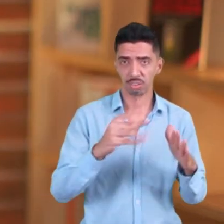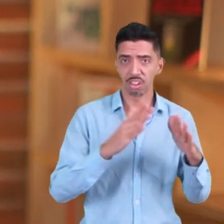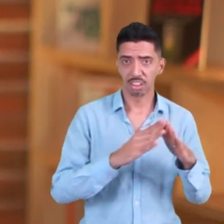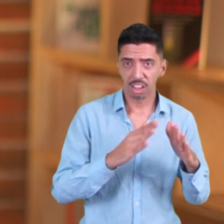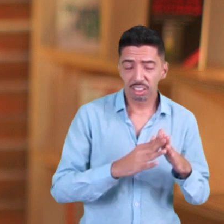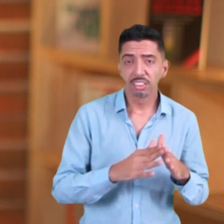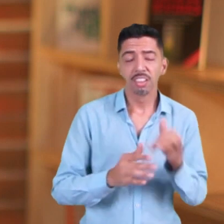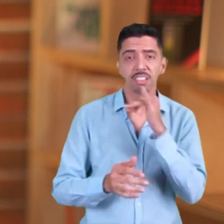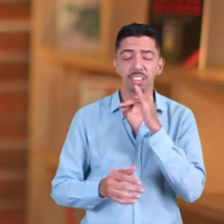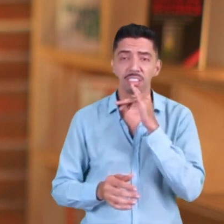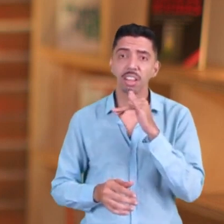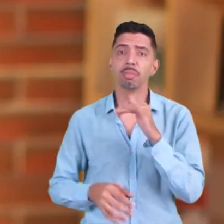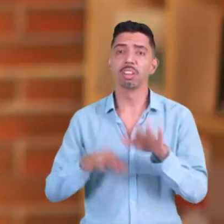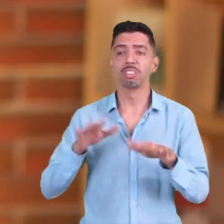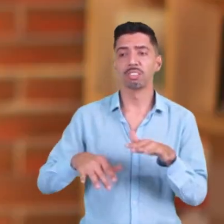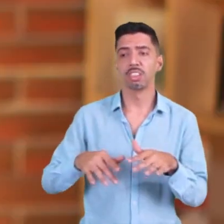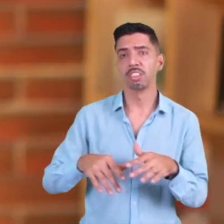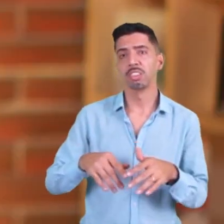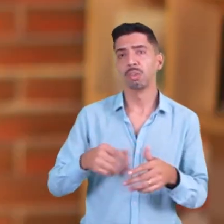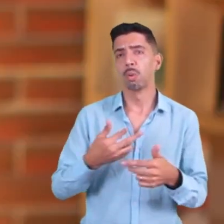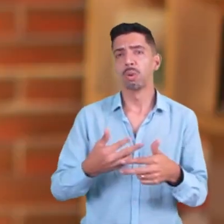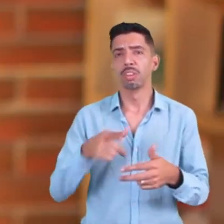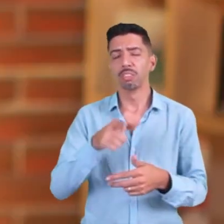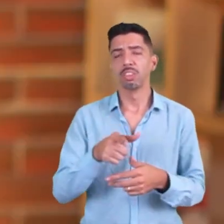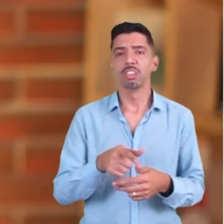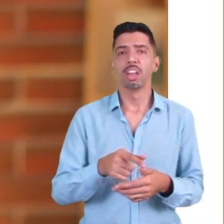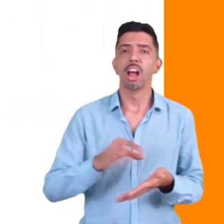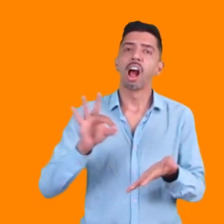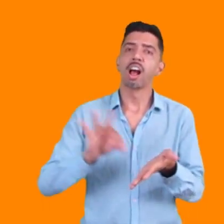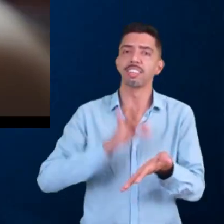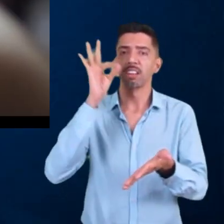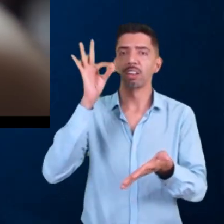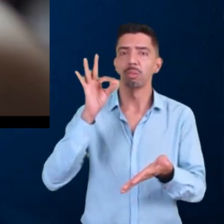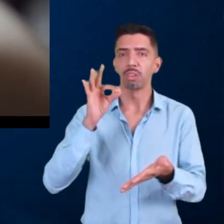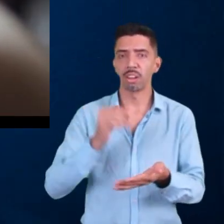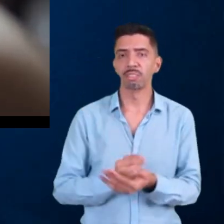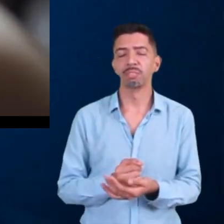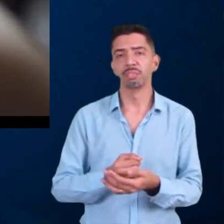em casa, ou até serviços, porque muitas vezes tem pessoas assinando